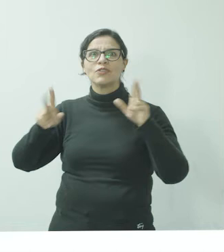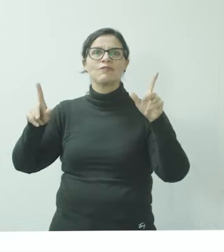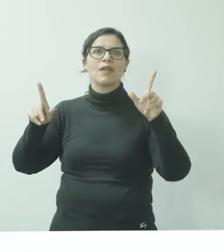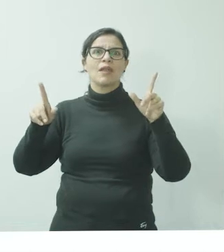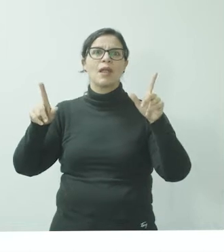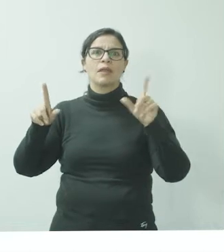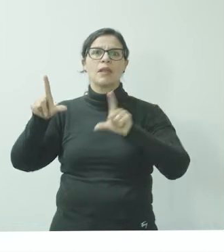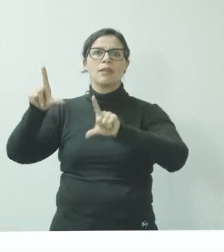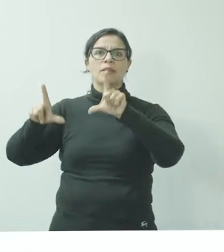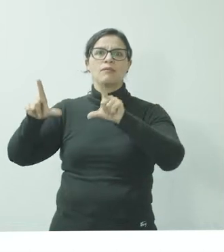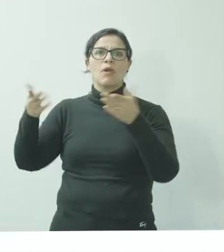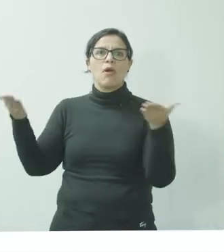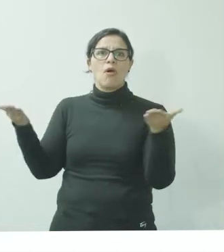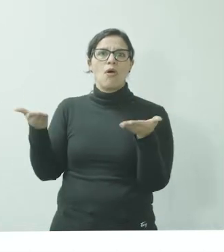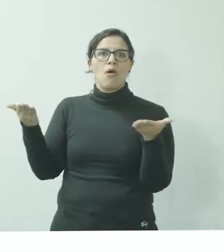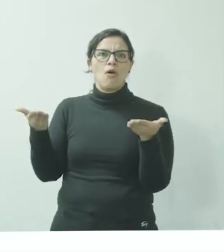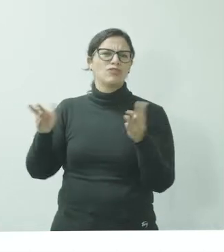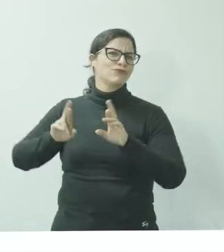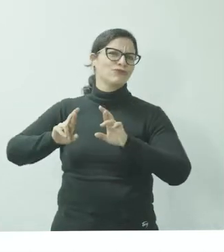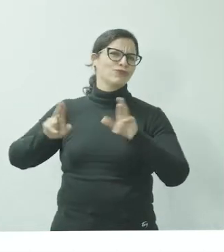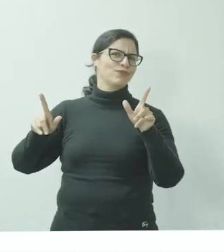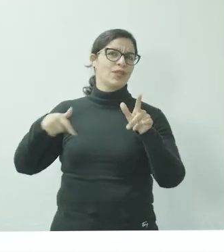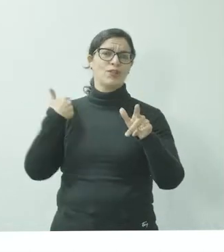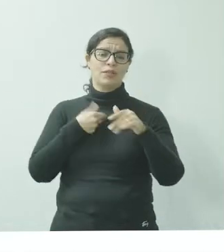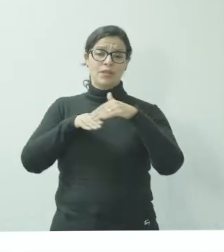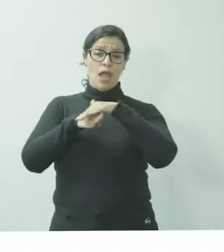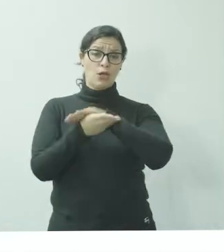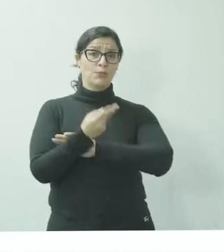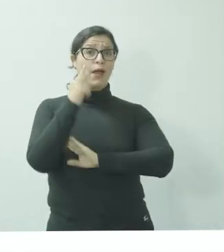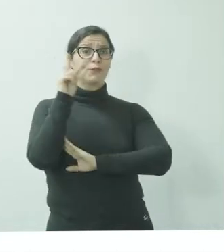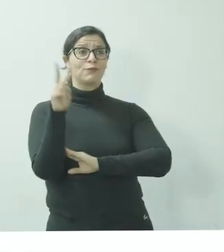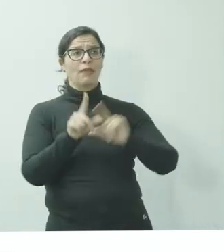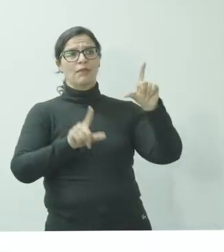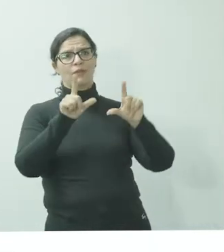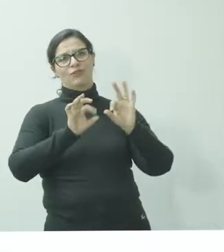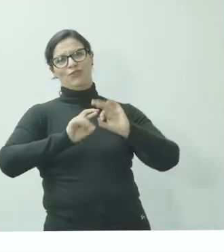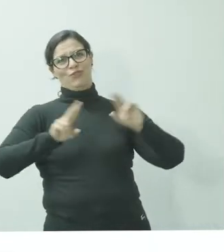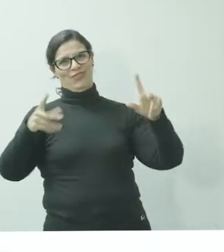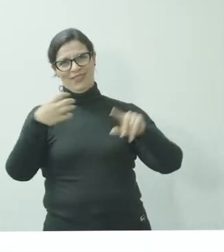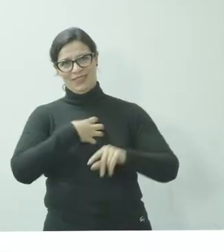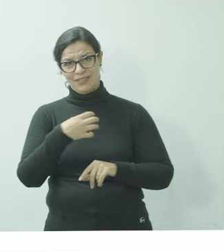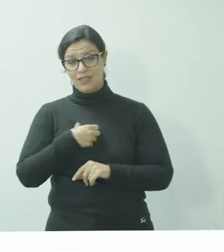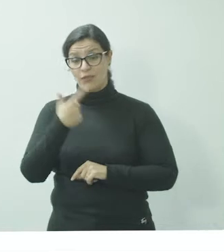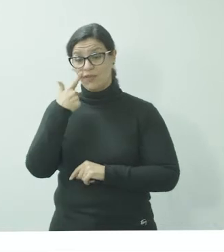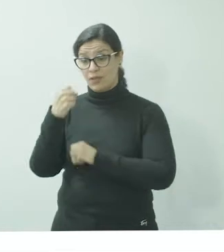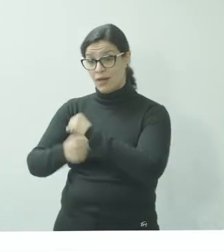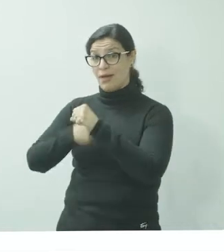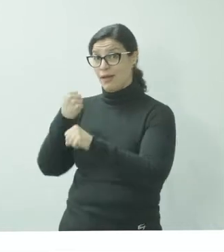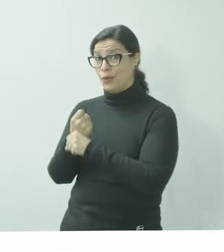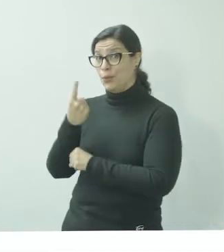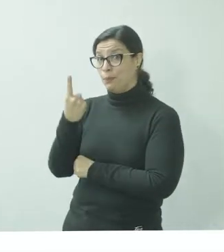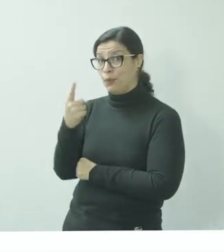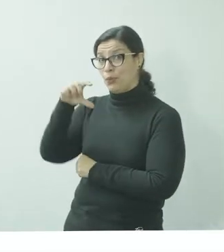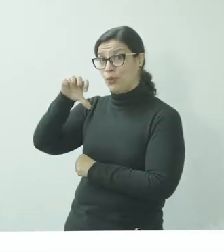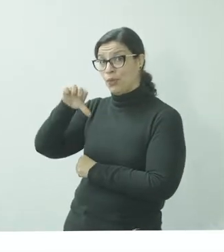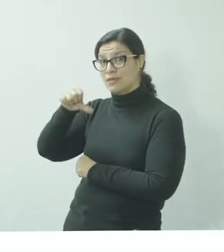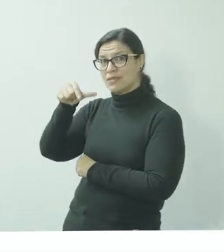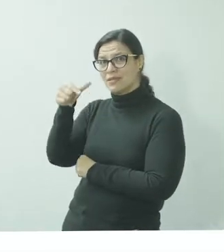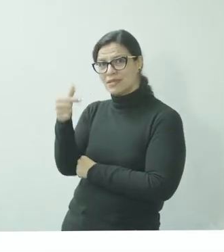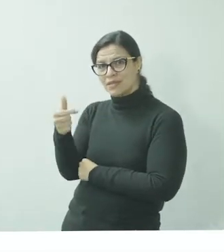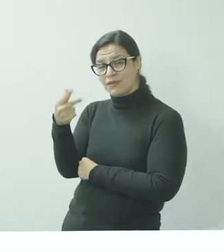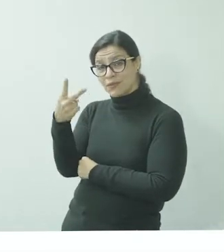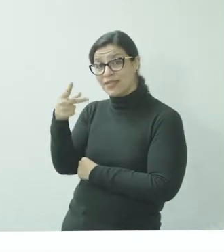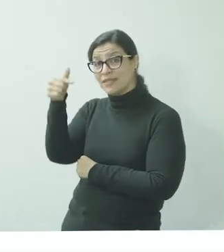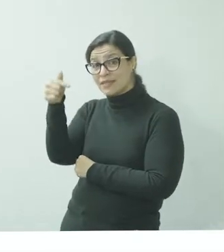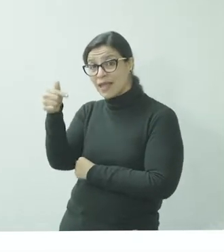da televisão que a gente está habituado né a assistir então no ano de 1927